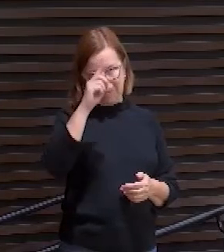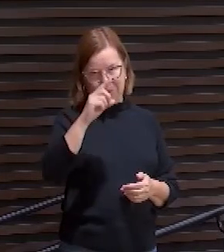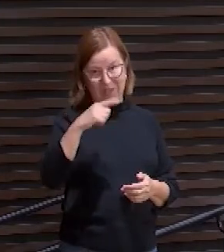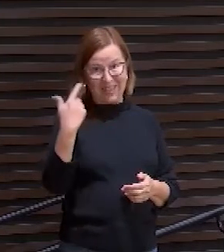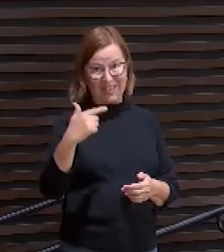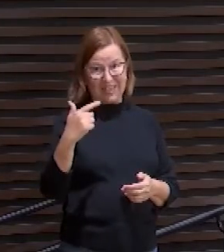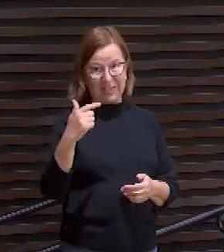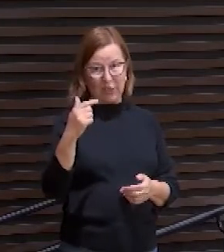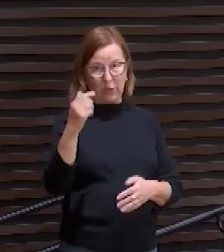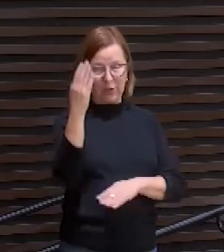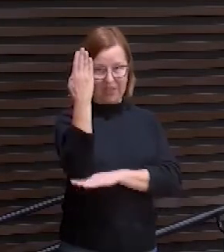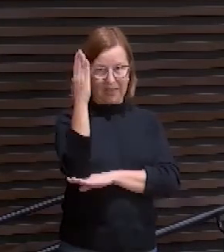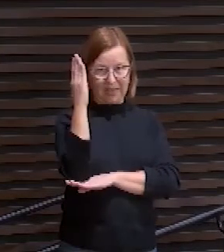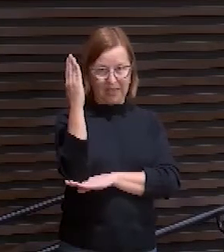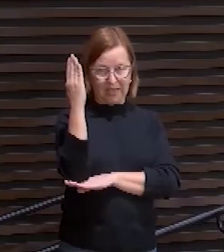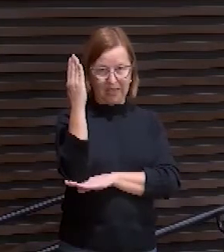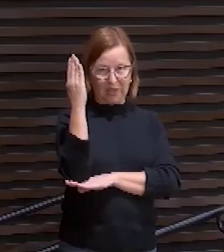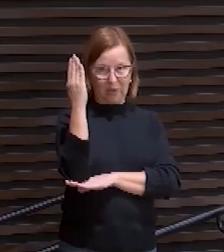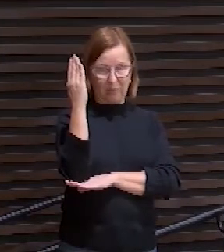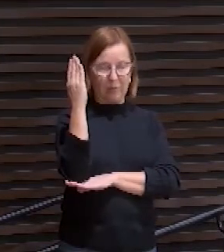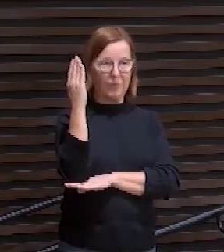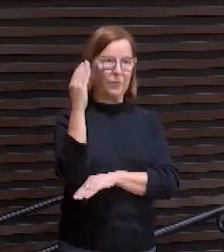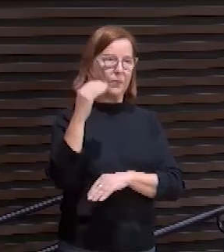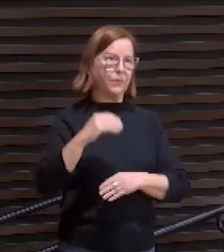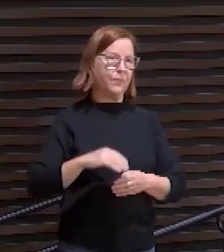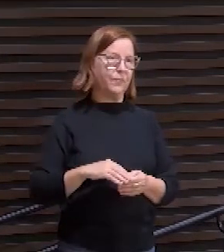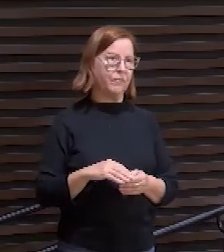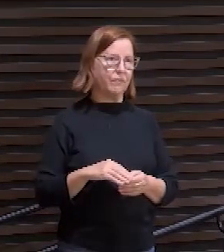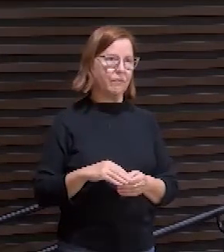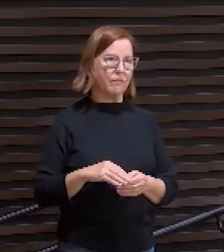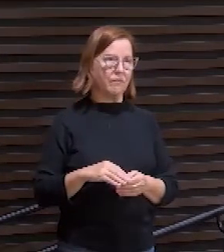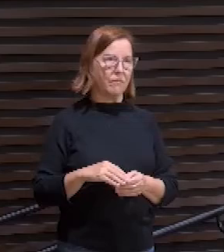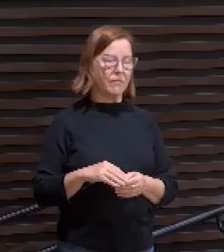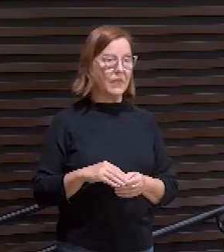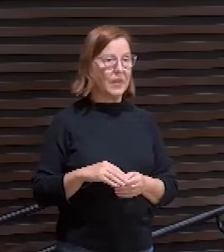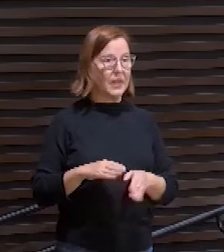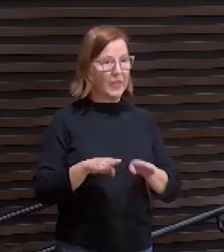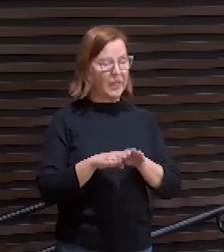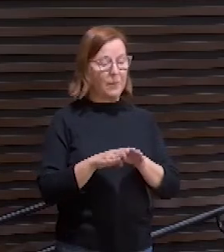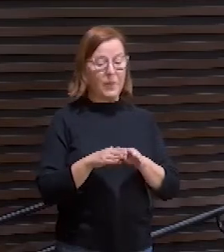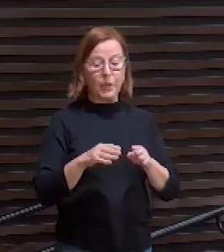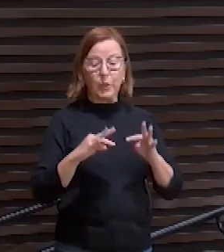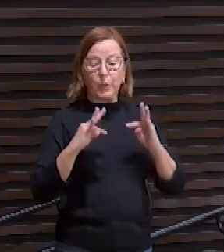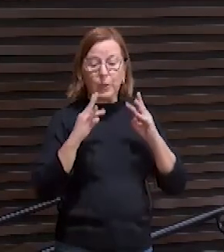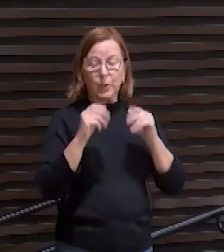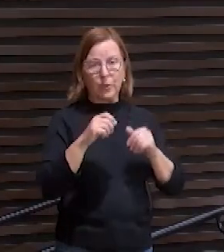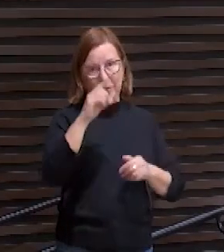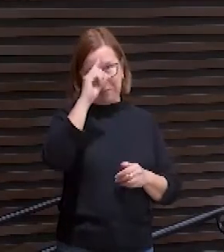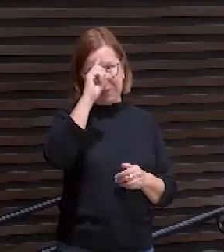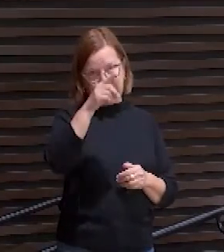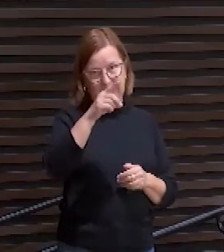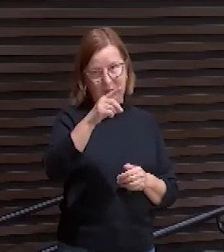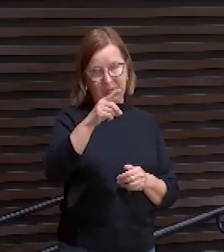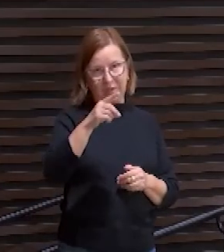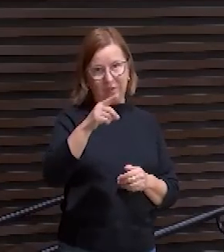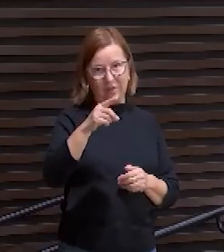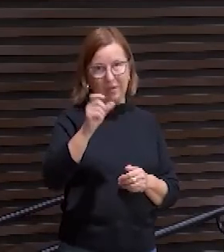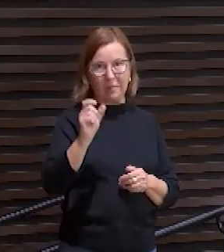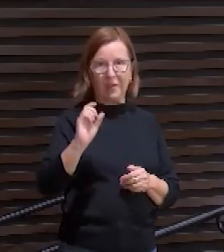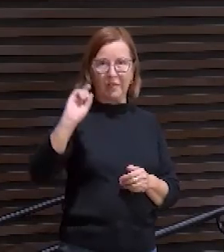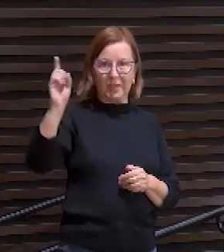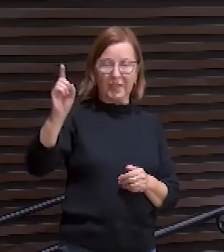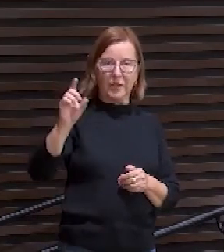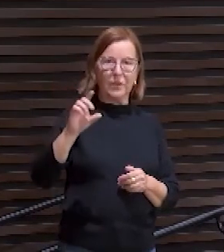assim como todos os mandamentos existentes na palavra de Deus, aquilo serve para mostrar a nossa